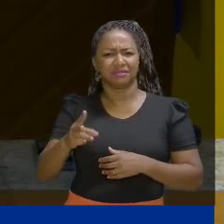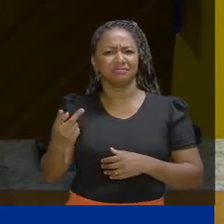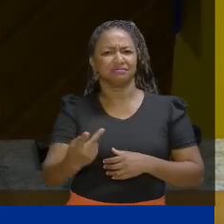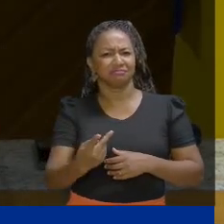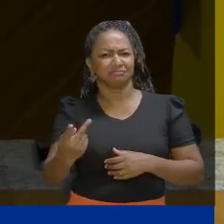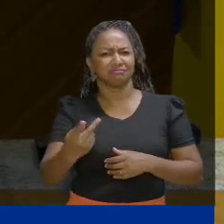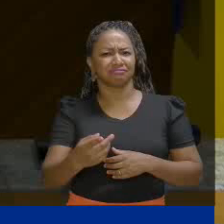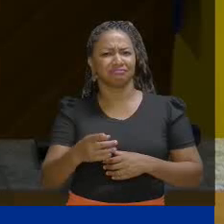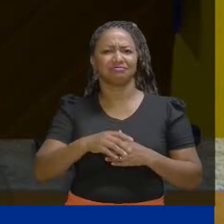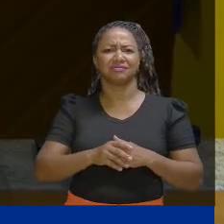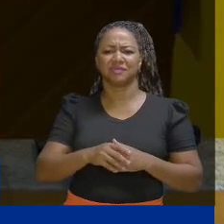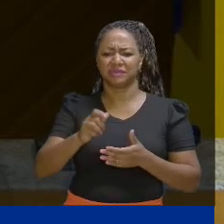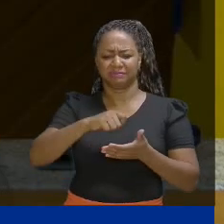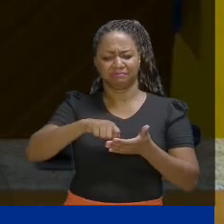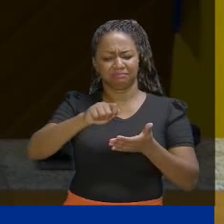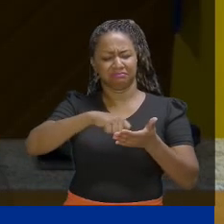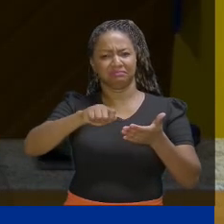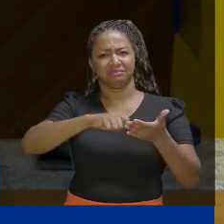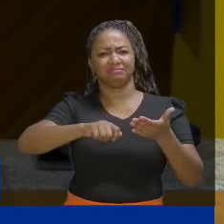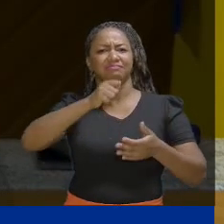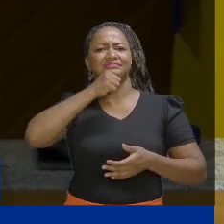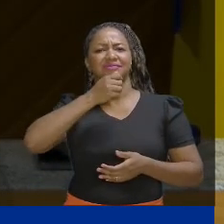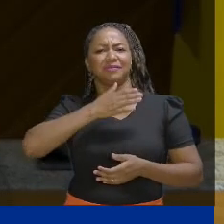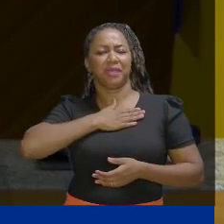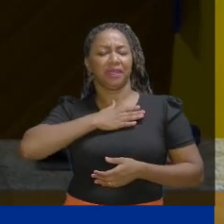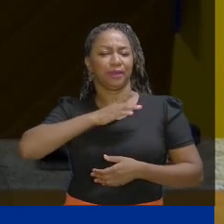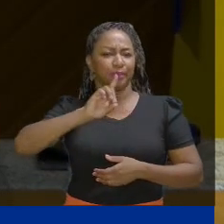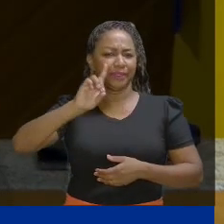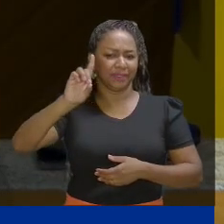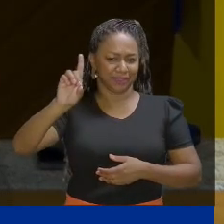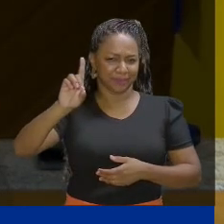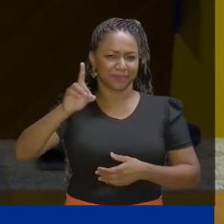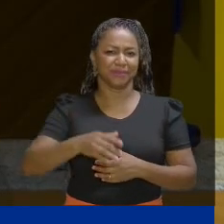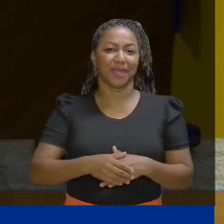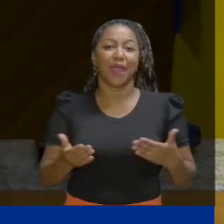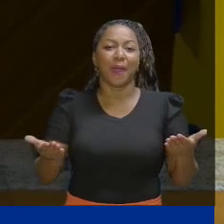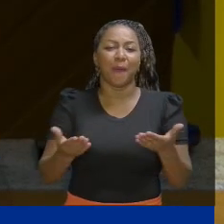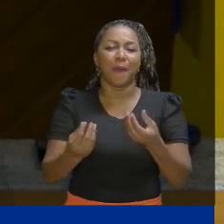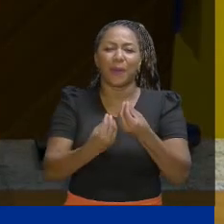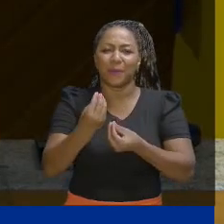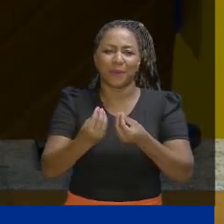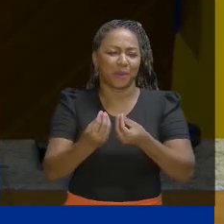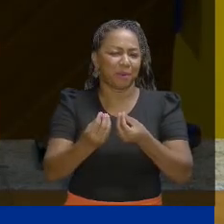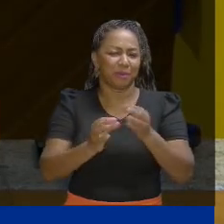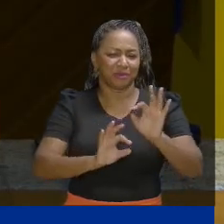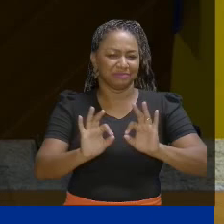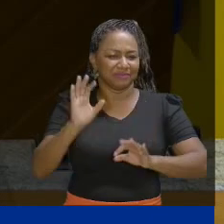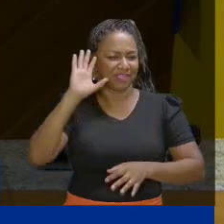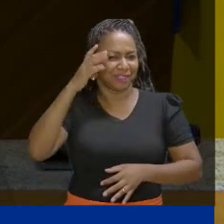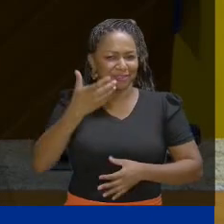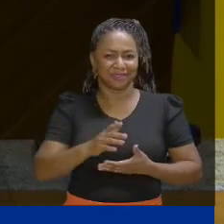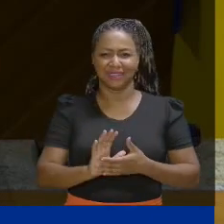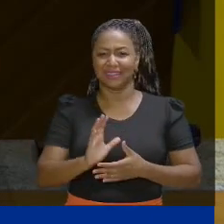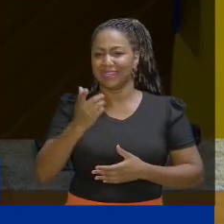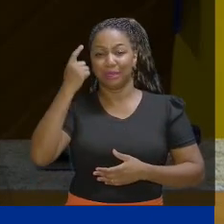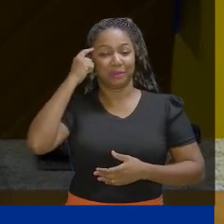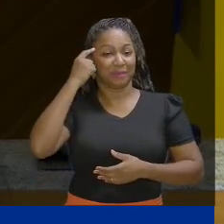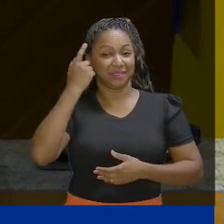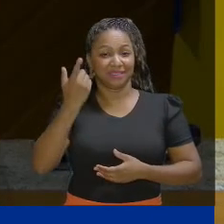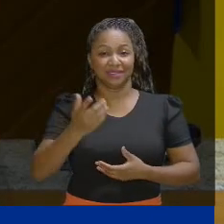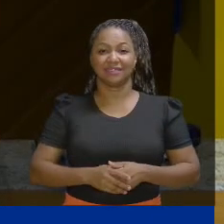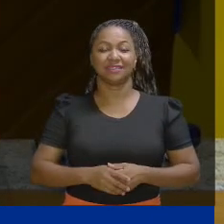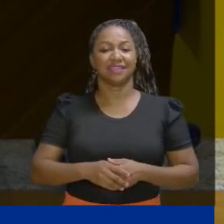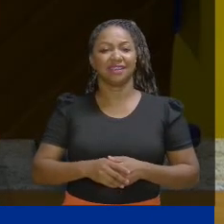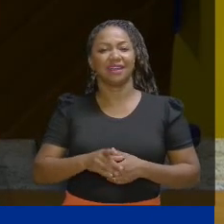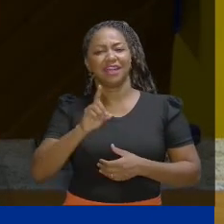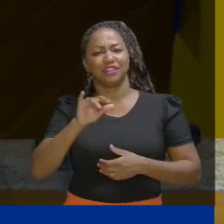seja, o Rinaldo não tinha assinado. Eu disse, meu Deus, e agora como é que a gente faz? Não teve tempo para pensar. A